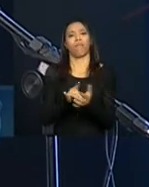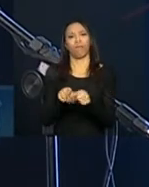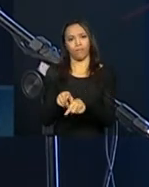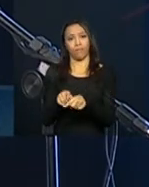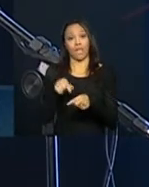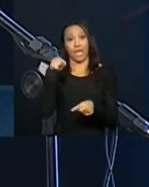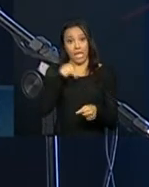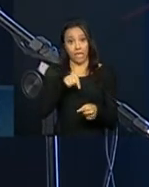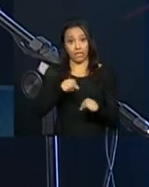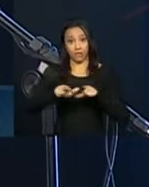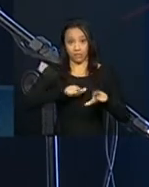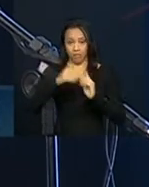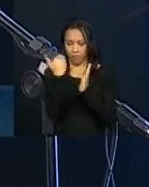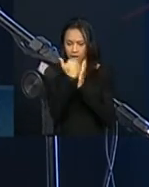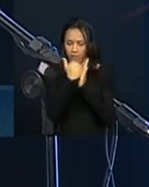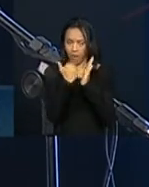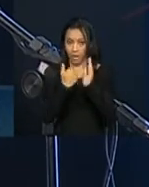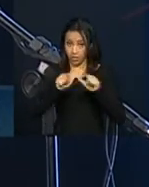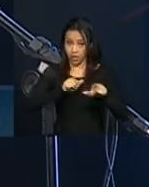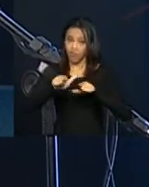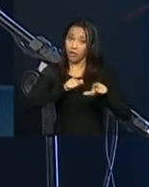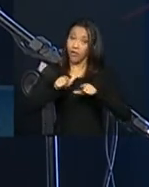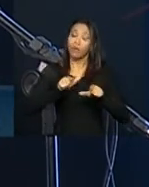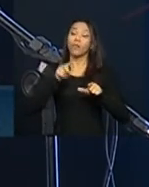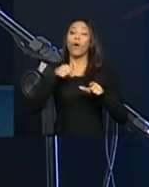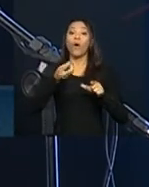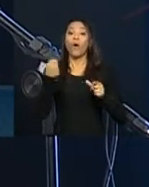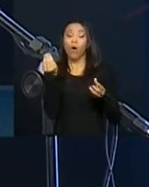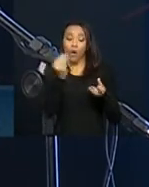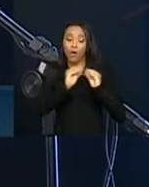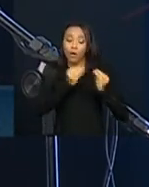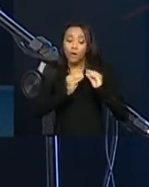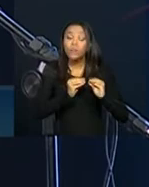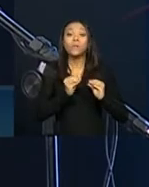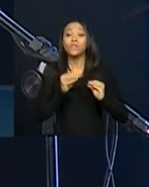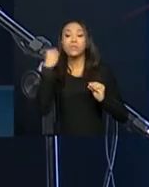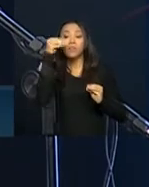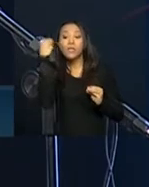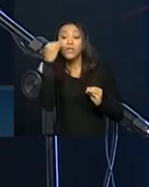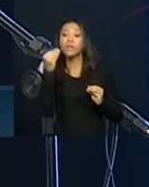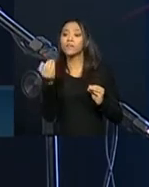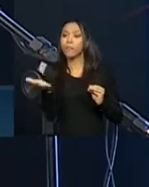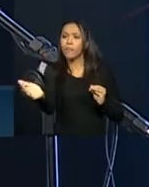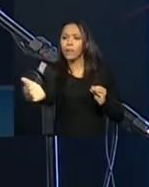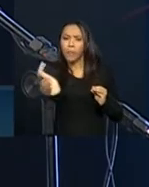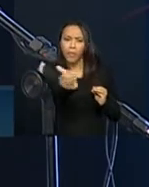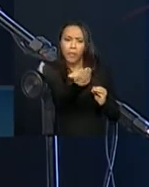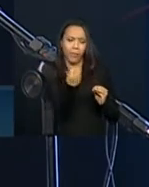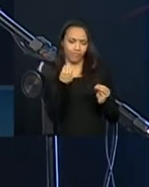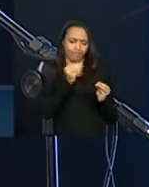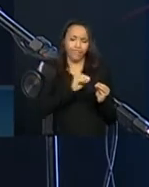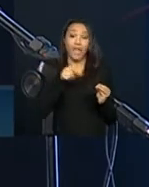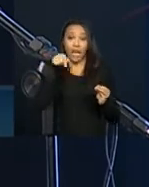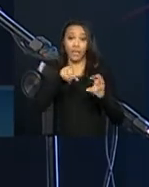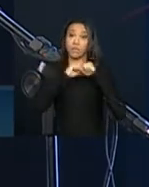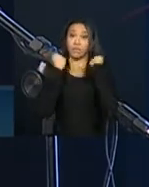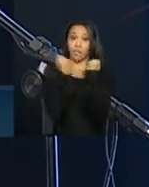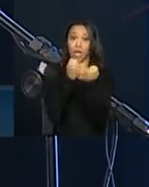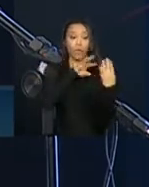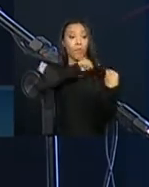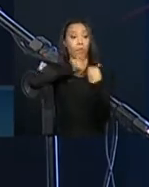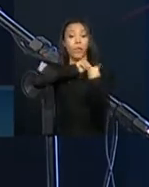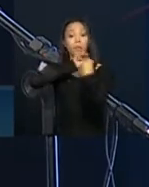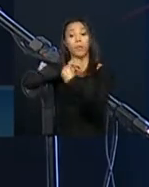agenda que organiza quais são as experiências, traz para dentro do seminário experiências